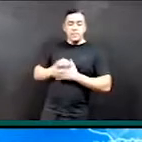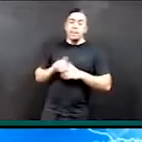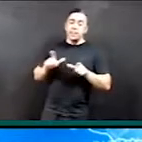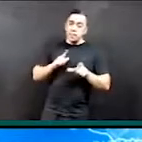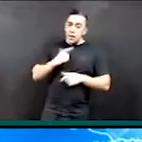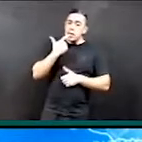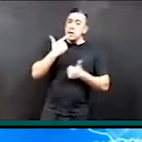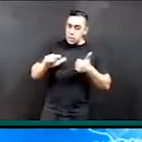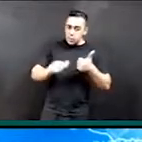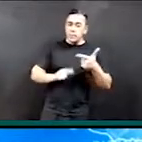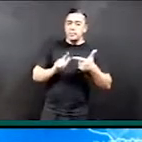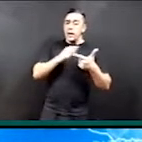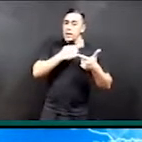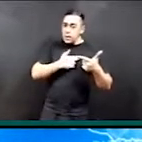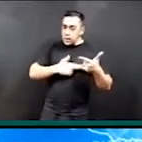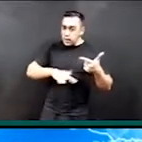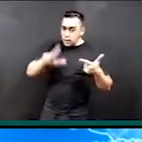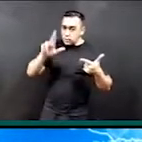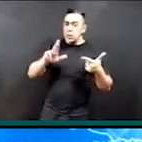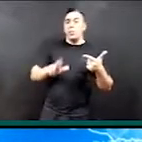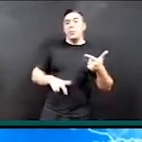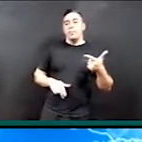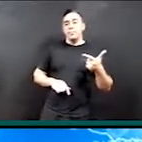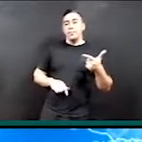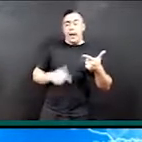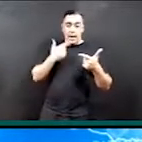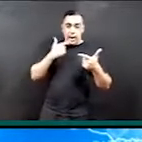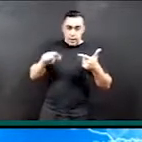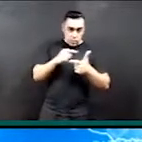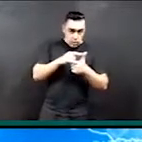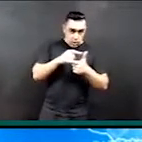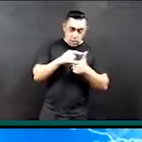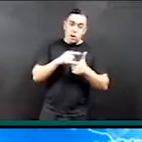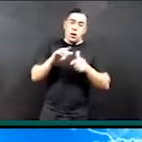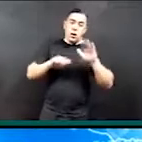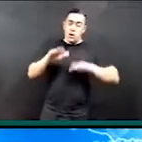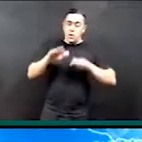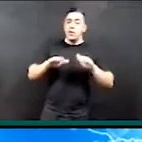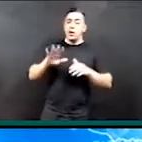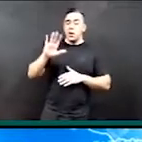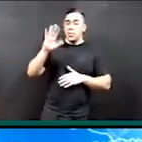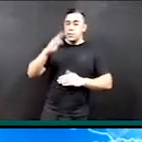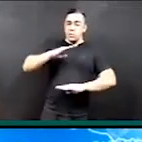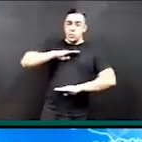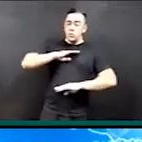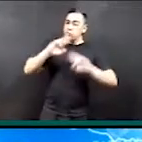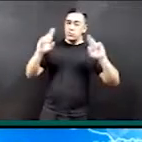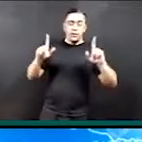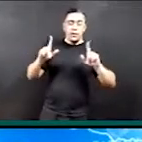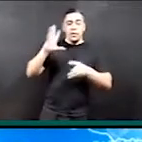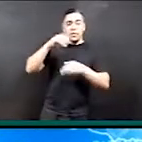religião, tem a questão da língua. Tem situações que são bem diferentes. Por exemplo, dentro